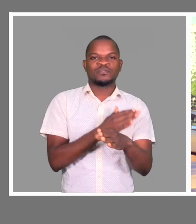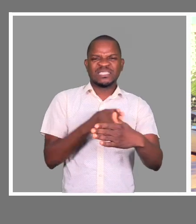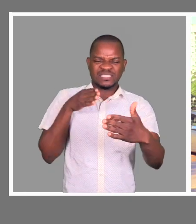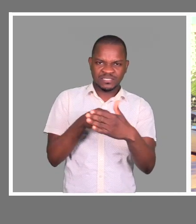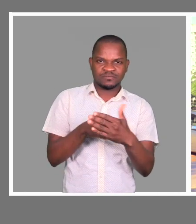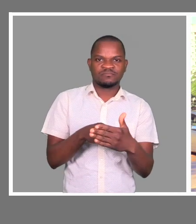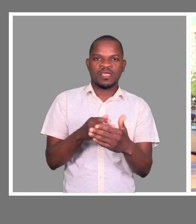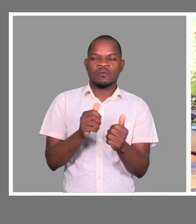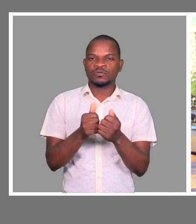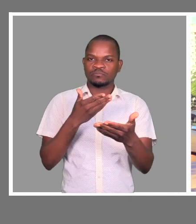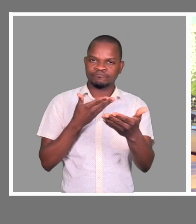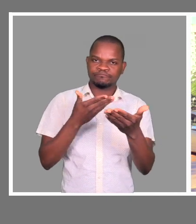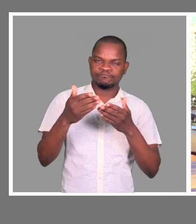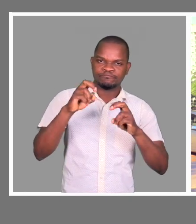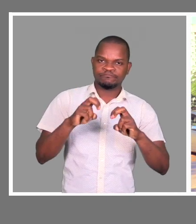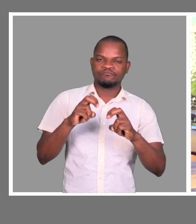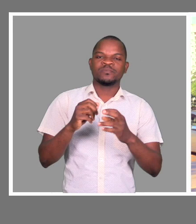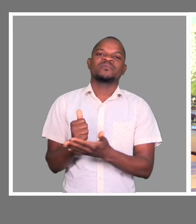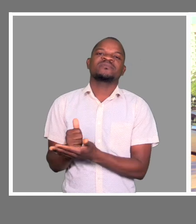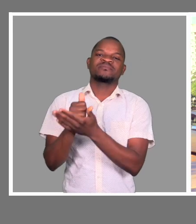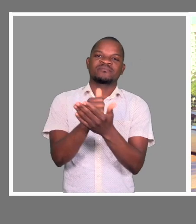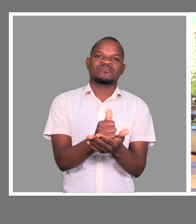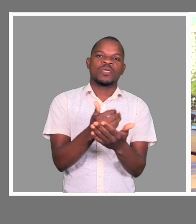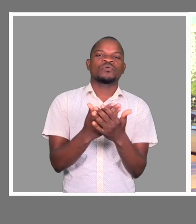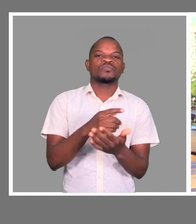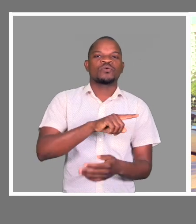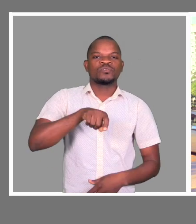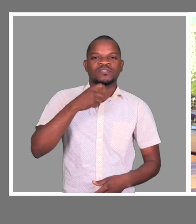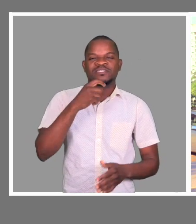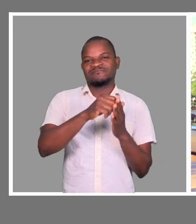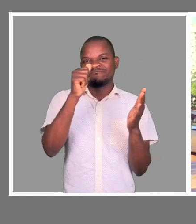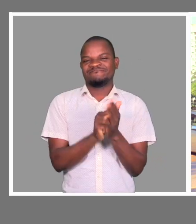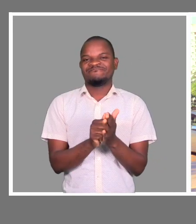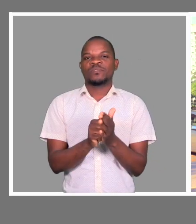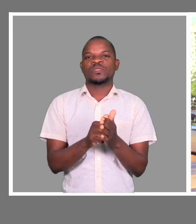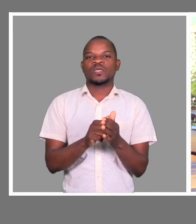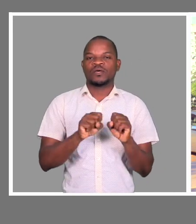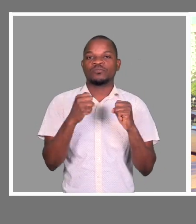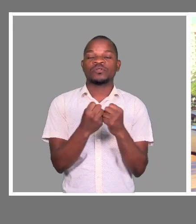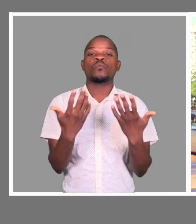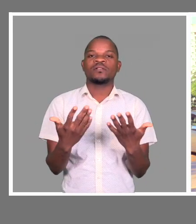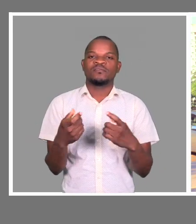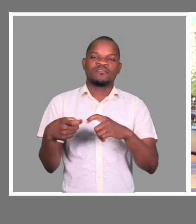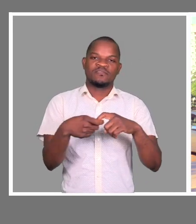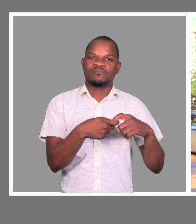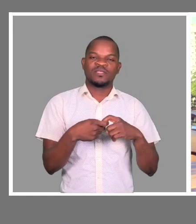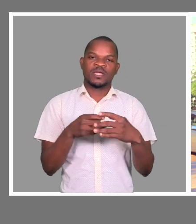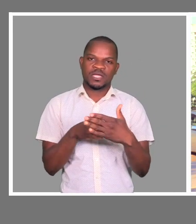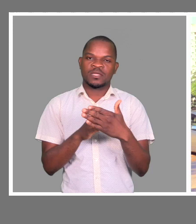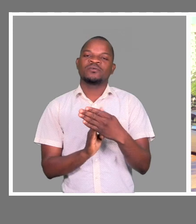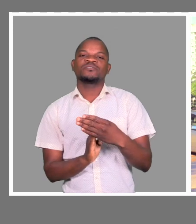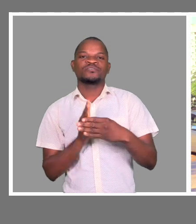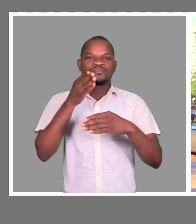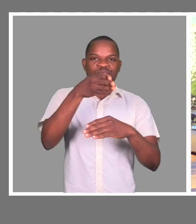estamos, é por isso que nós chamamos de família de superação, que é para ajudarmos os outros a levantarem-se e dizer que a vida continua e que